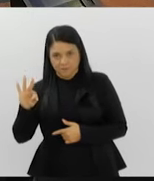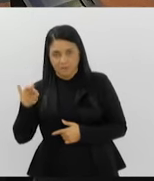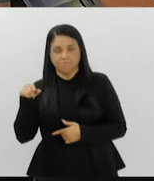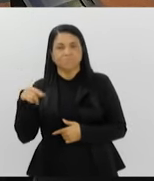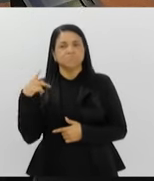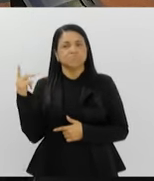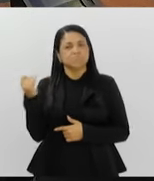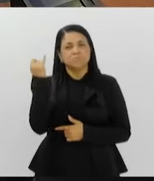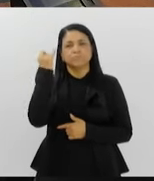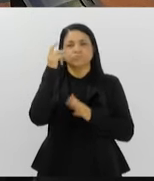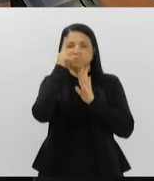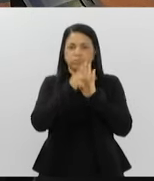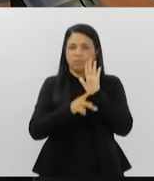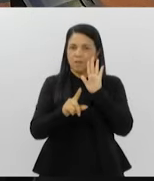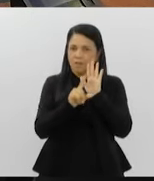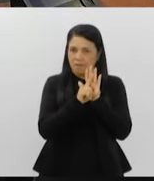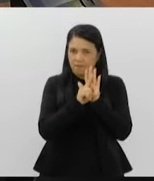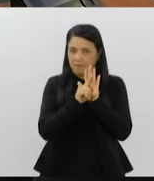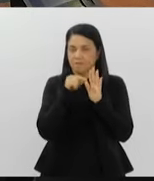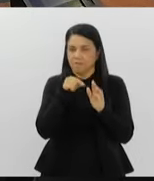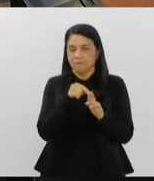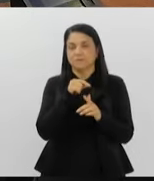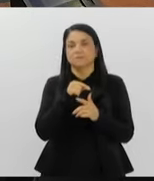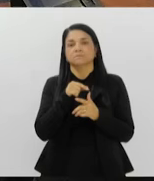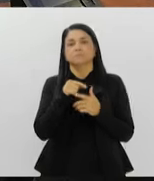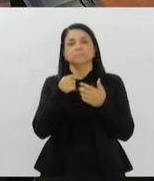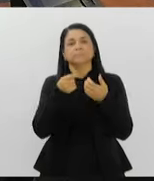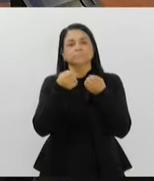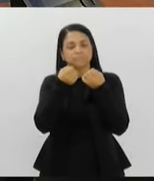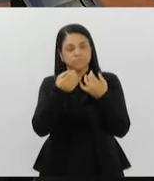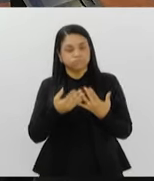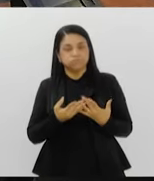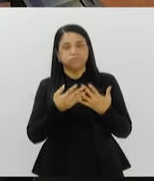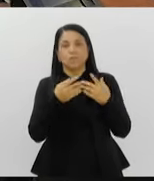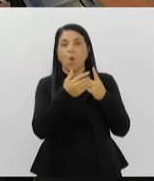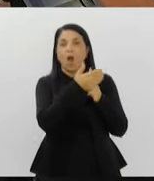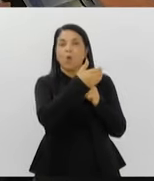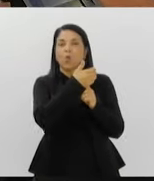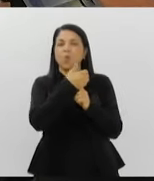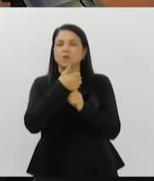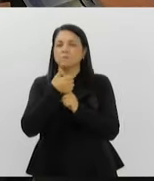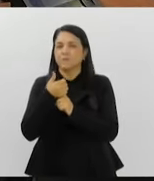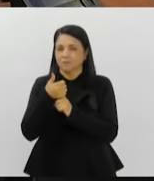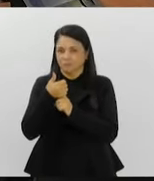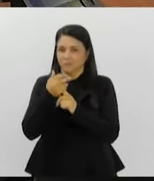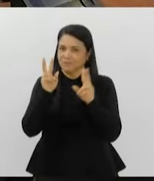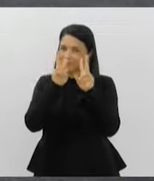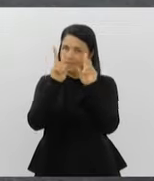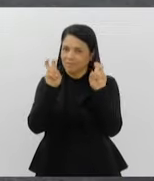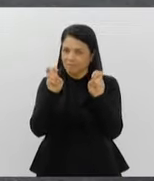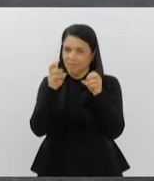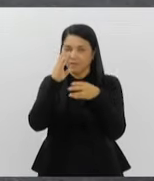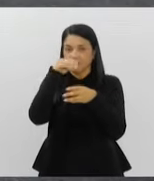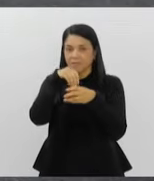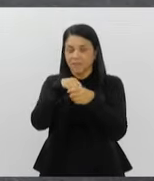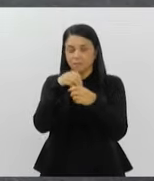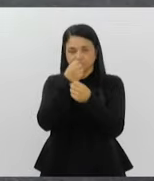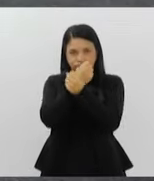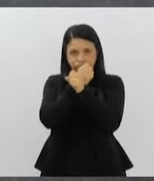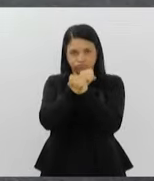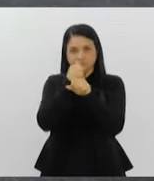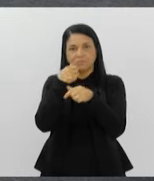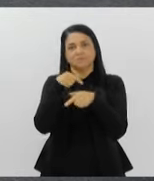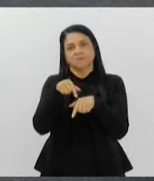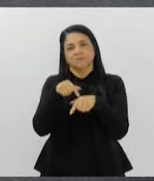projeto de lei que trata do acolhimento. Nós, o deputado Carlos Mink,